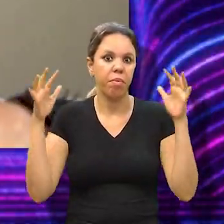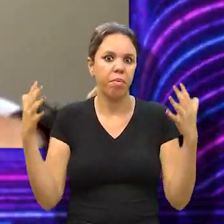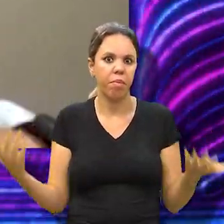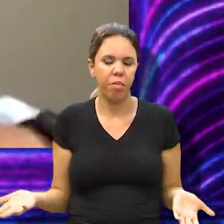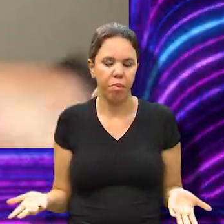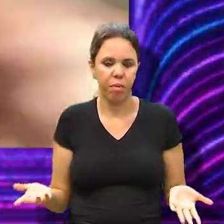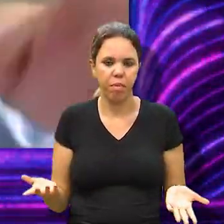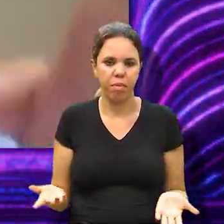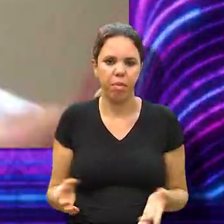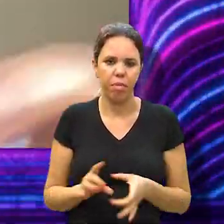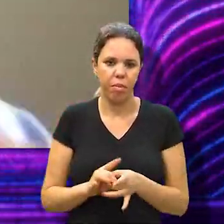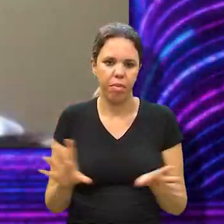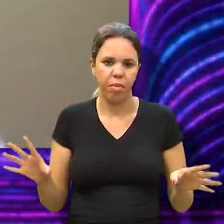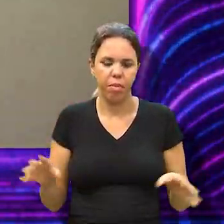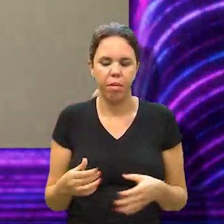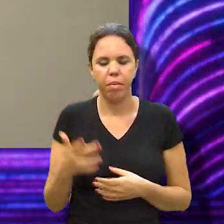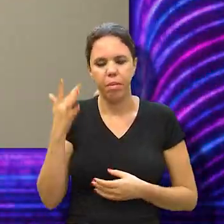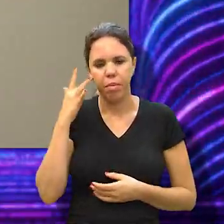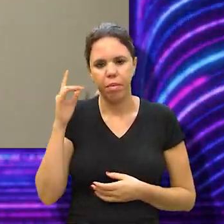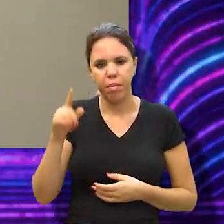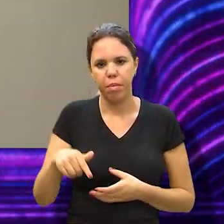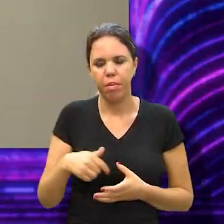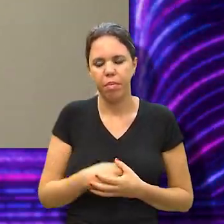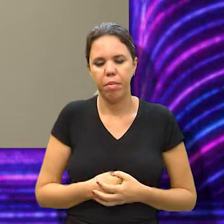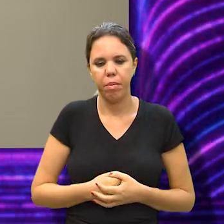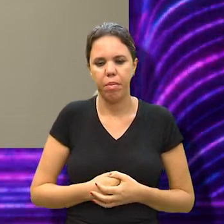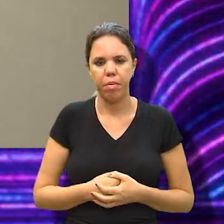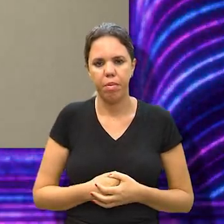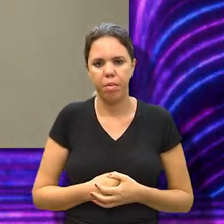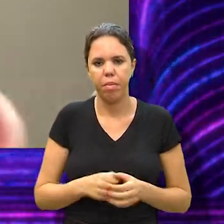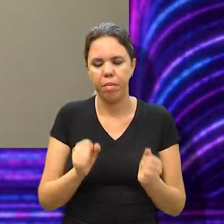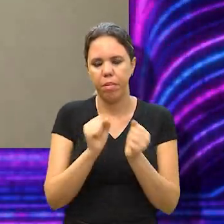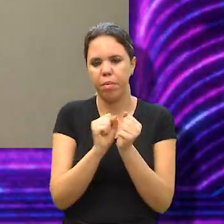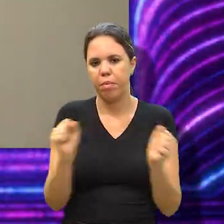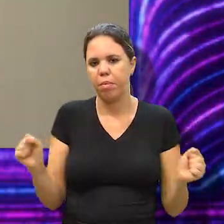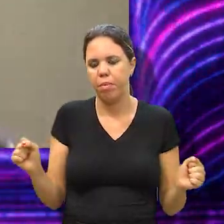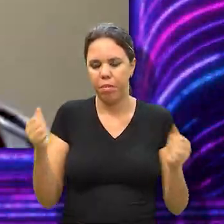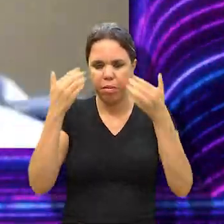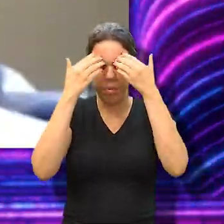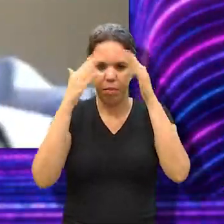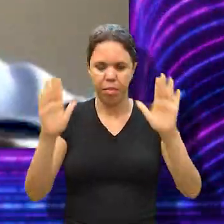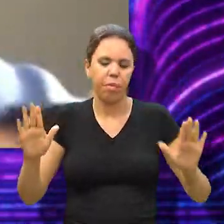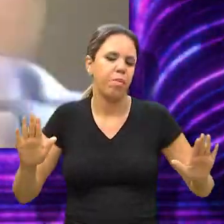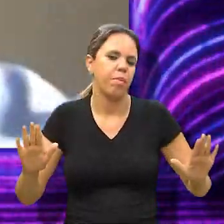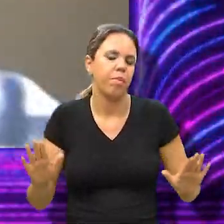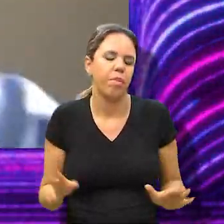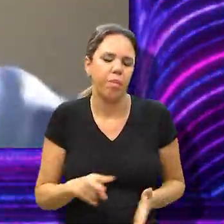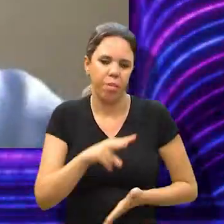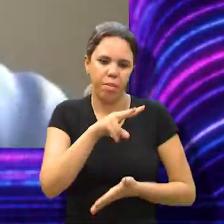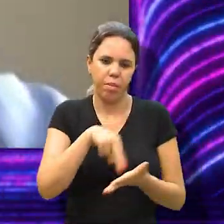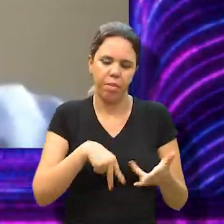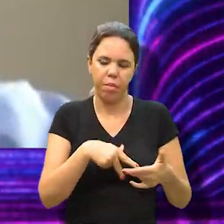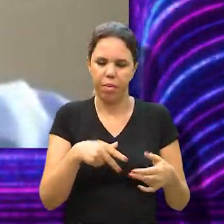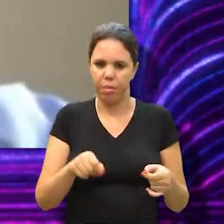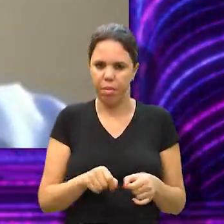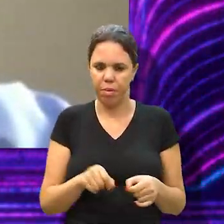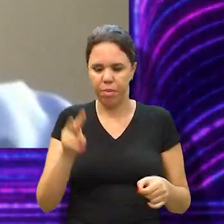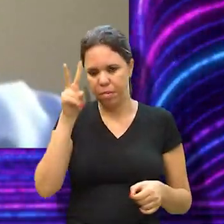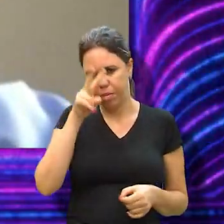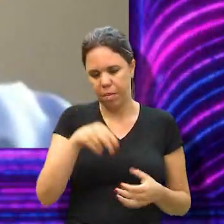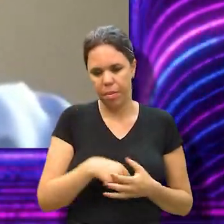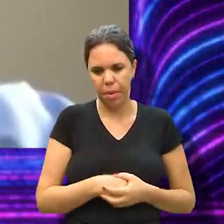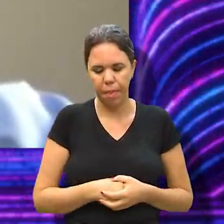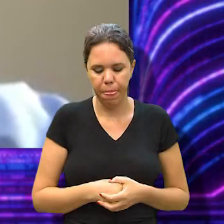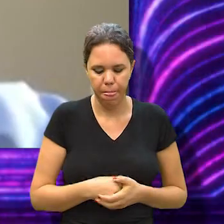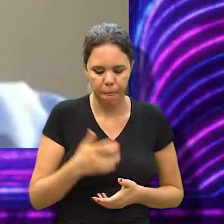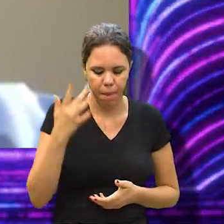ficcional, que isso solta a gente, né? Eu acho que isso daí liberta a gente quando a gente lê